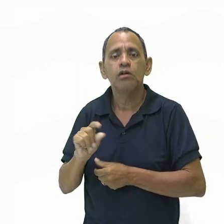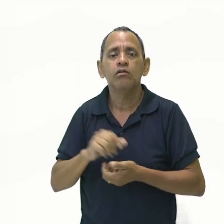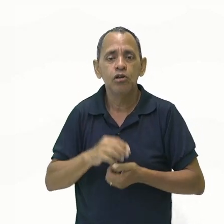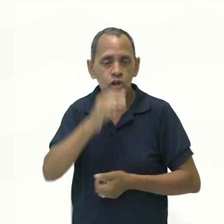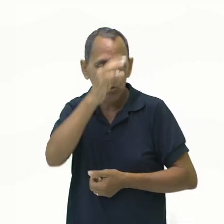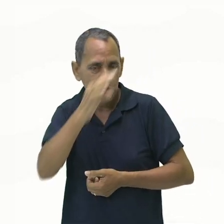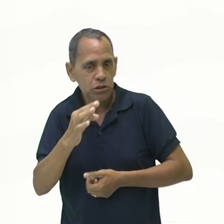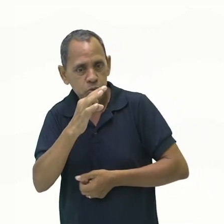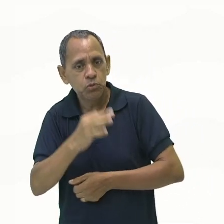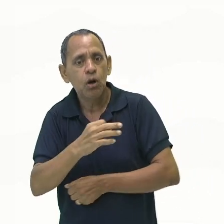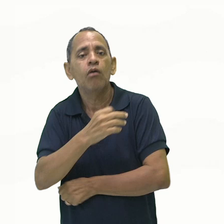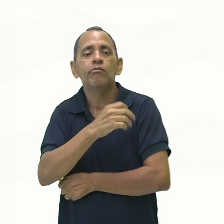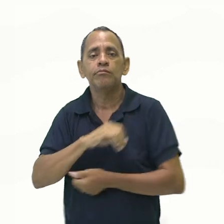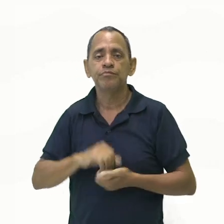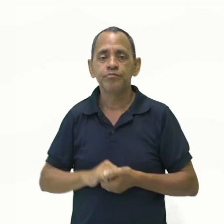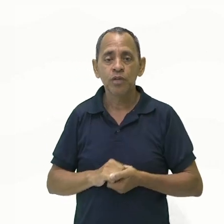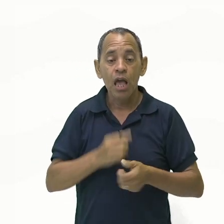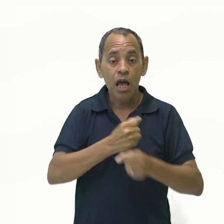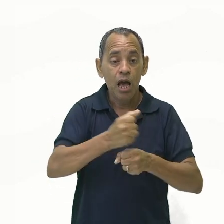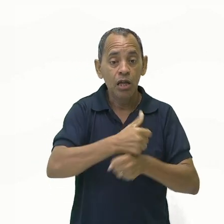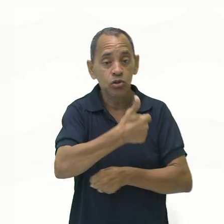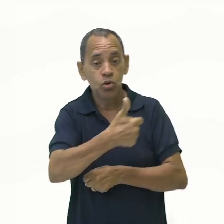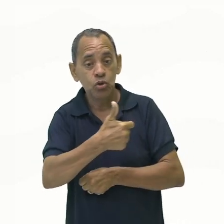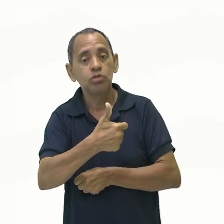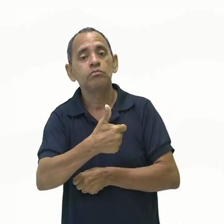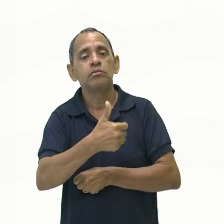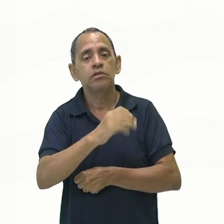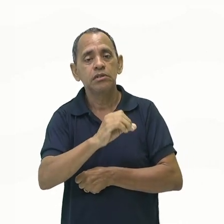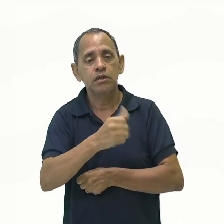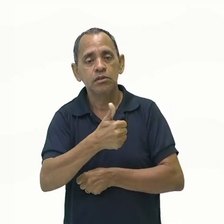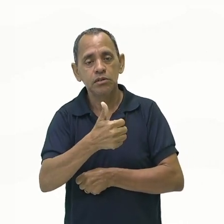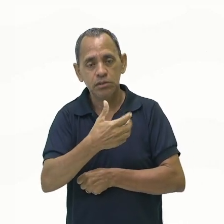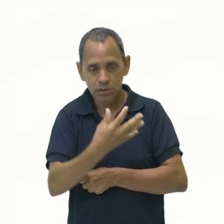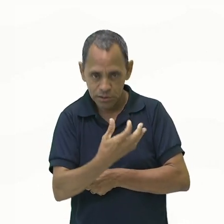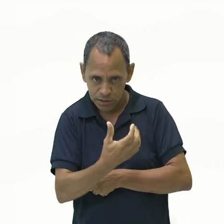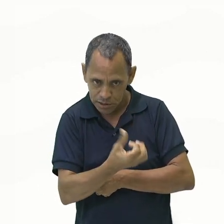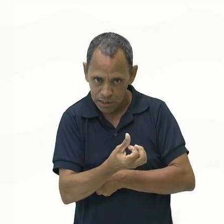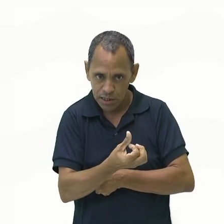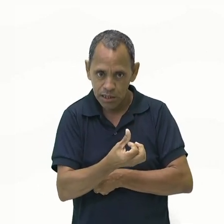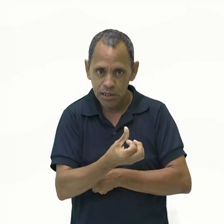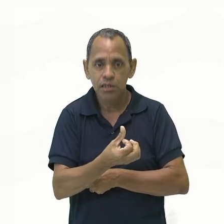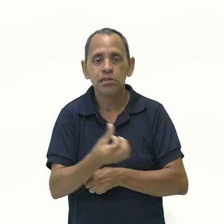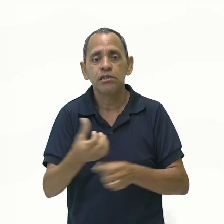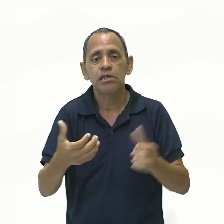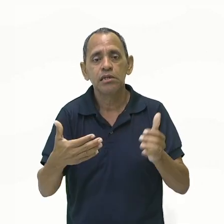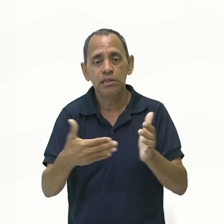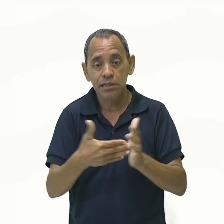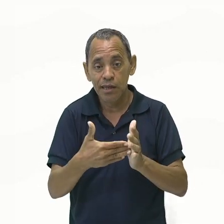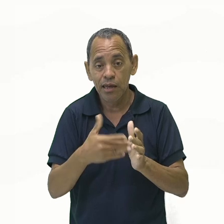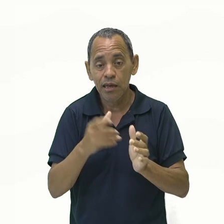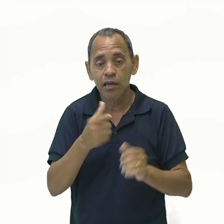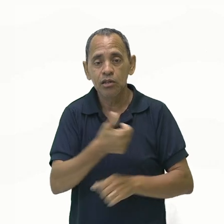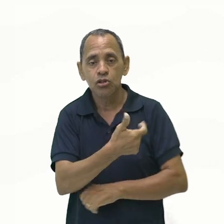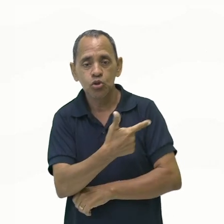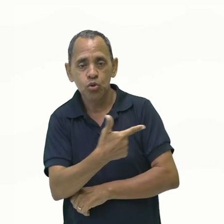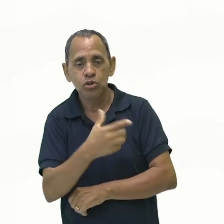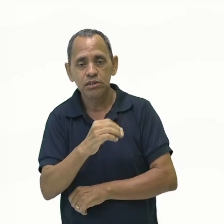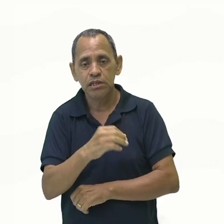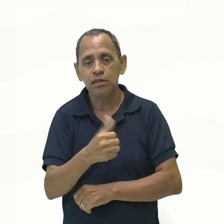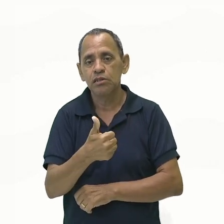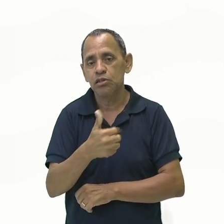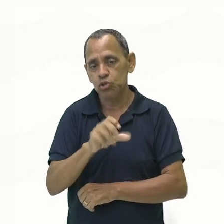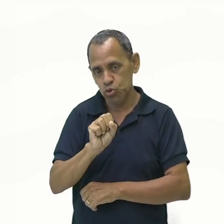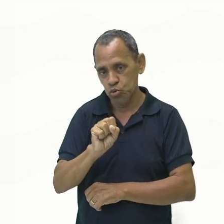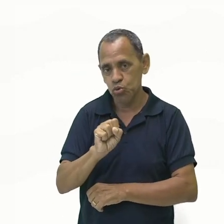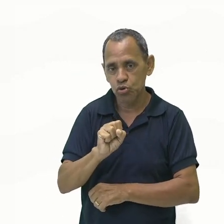2016, 2017, 2018, e entre também a população por etnia, né, por raça, como diziam